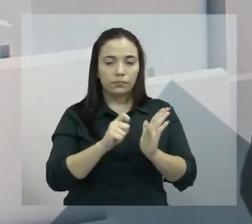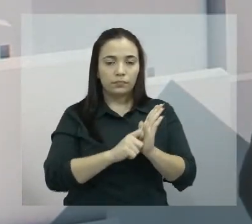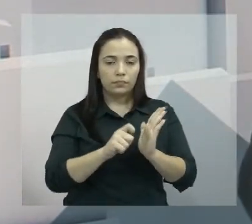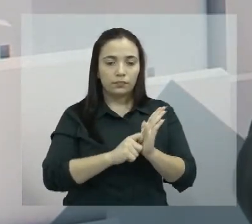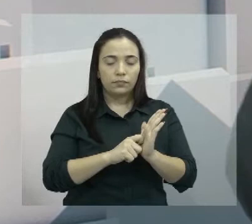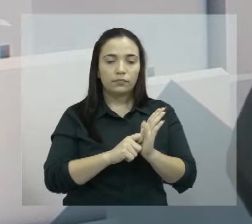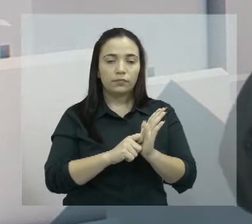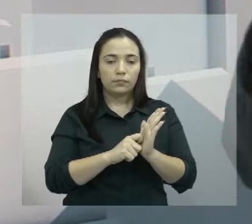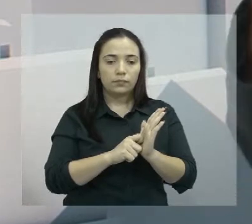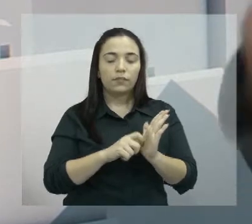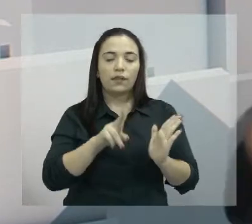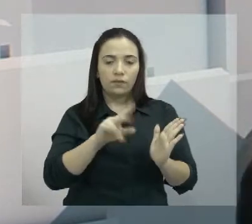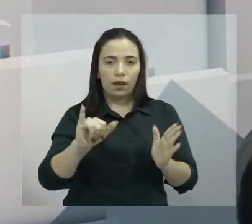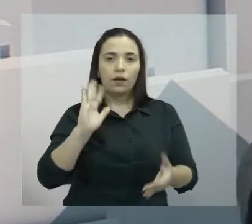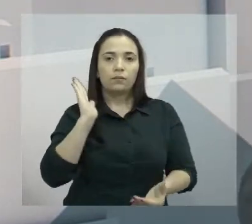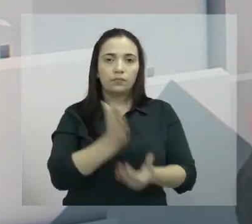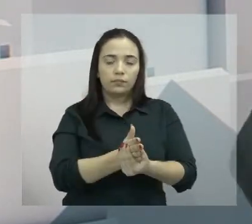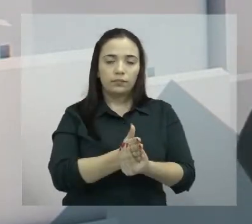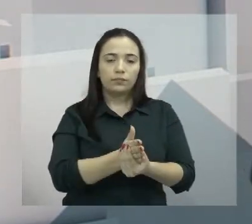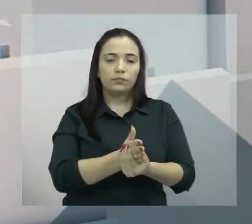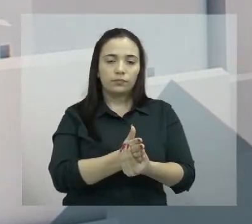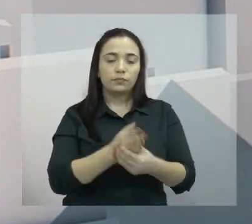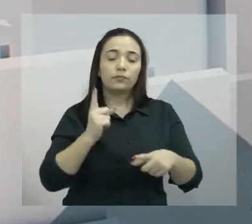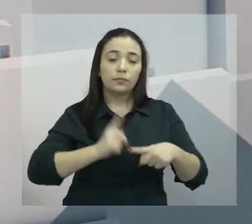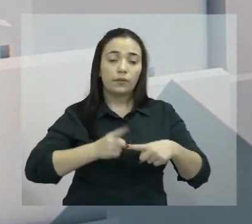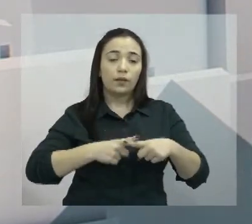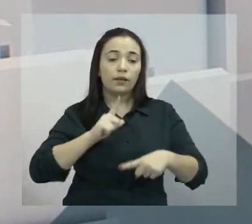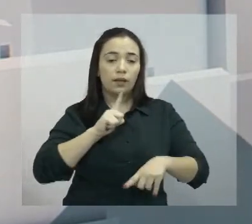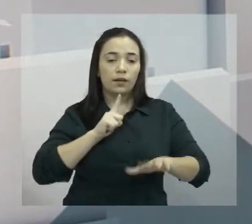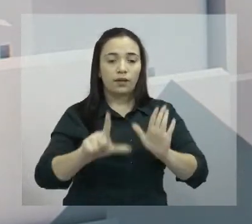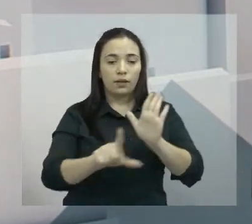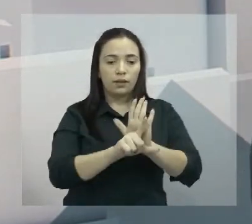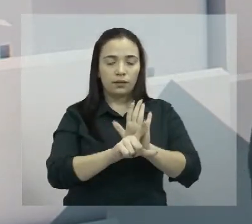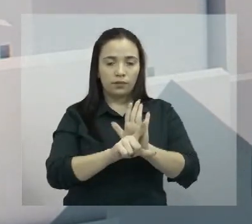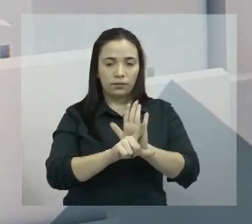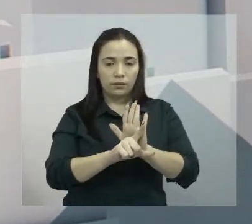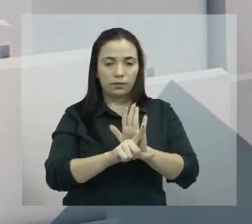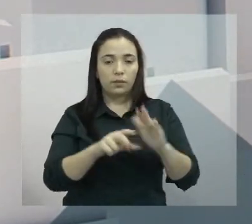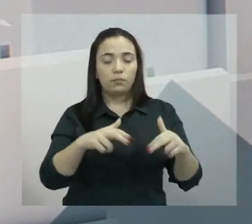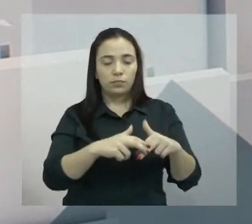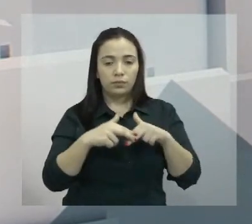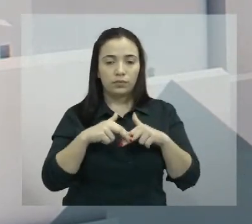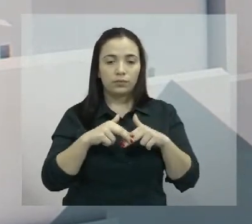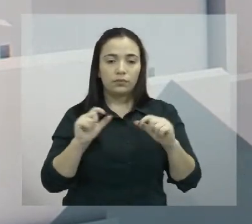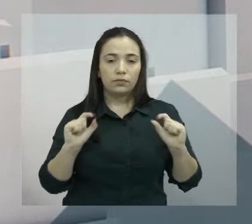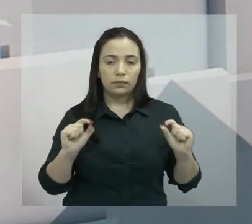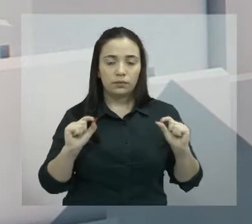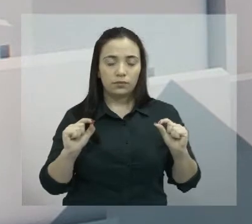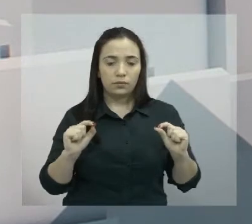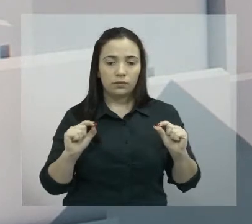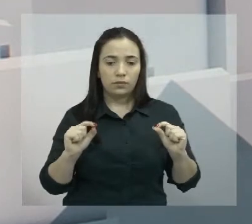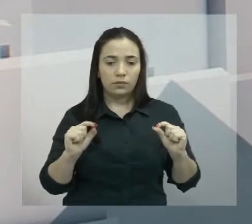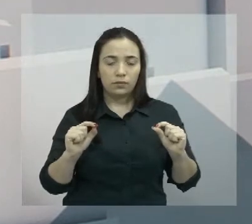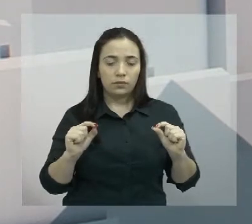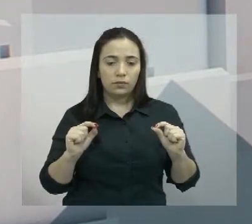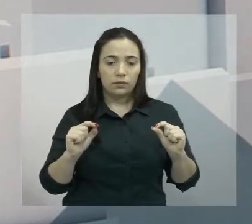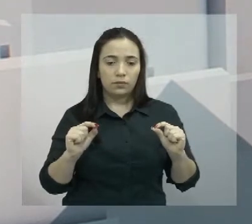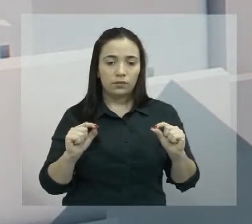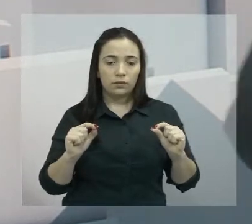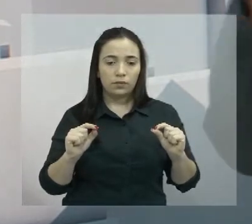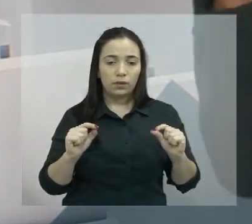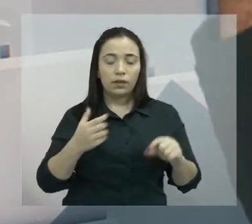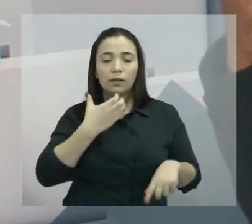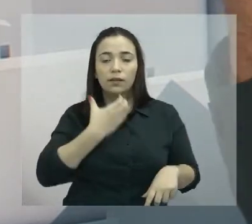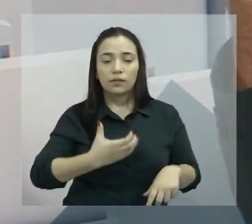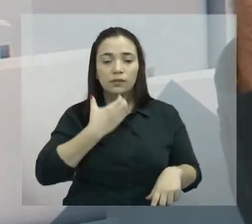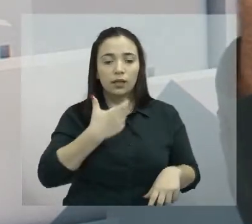recusando a fazer o teste, vai responder um processo administrativo porque está na lei. Quer dizer, então, é por isso que de